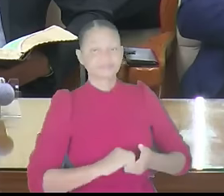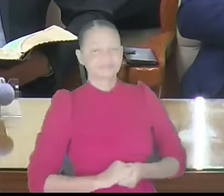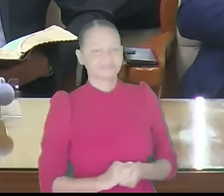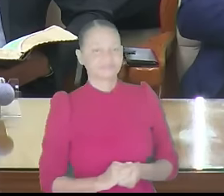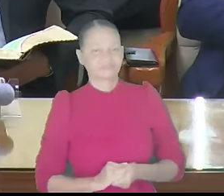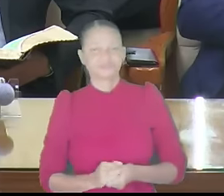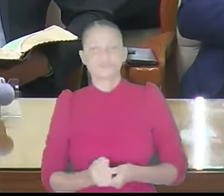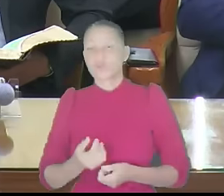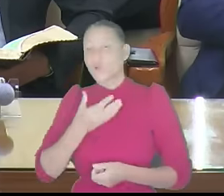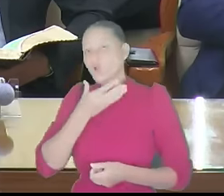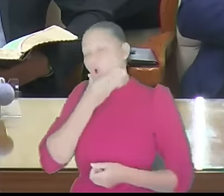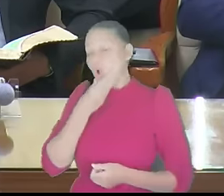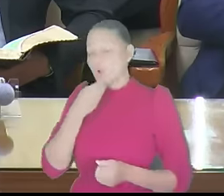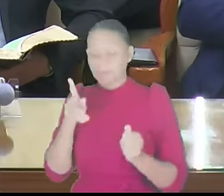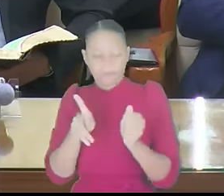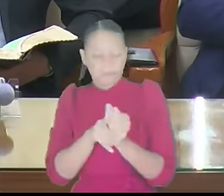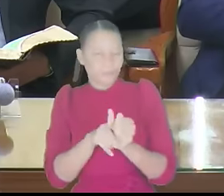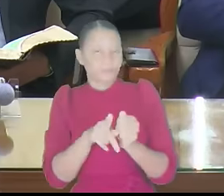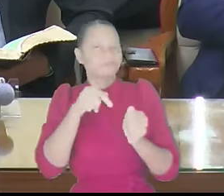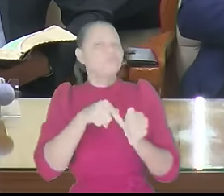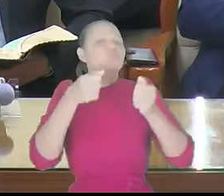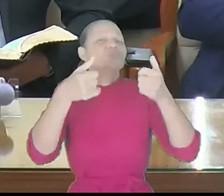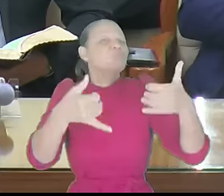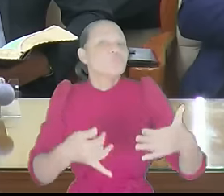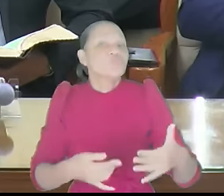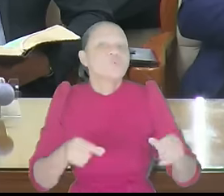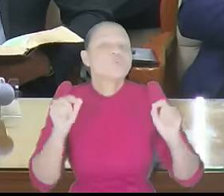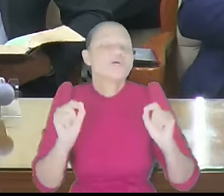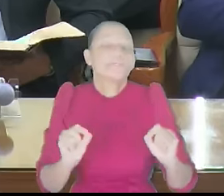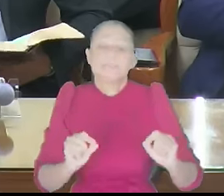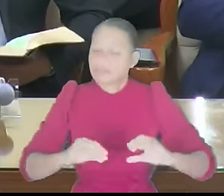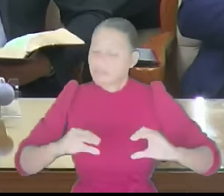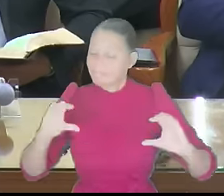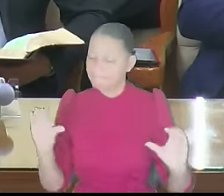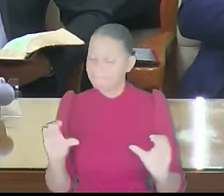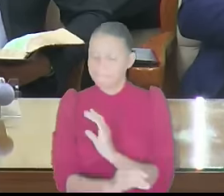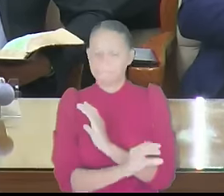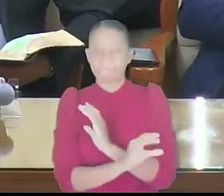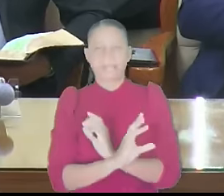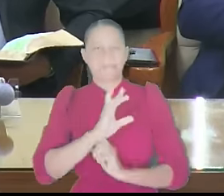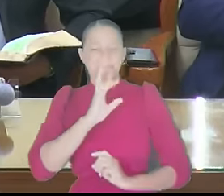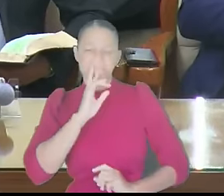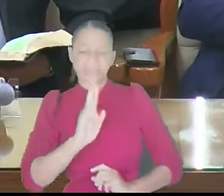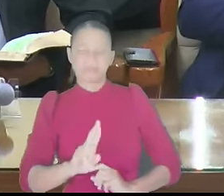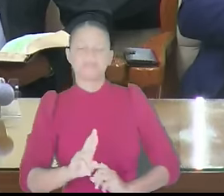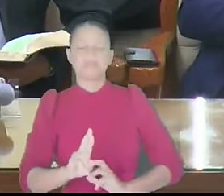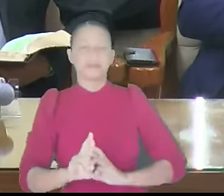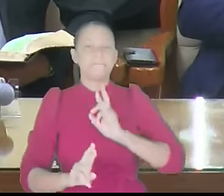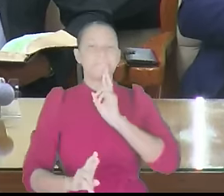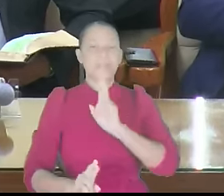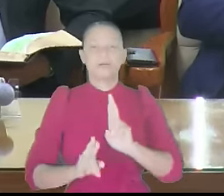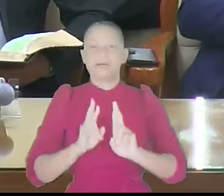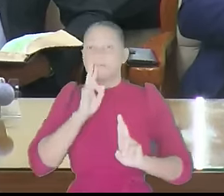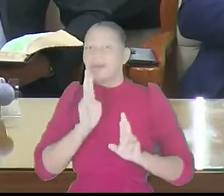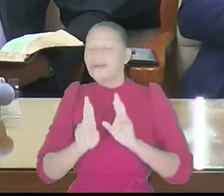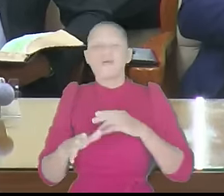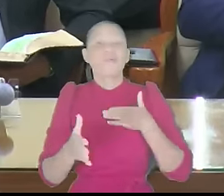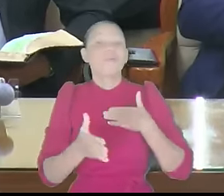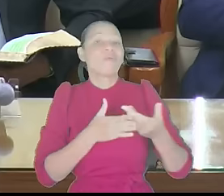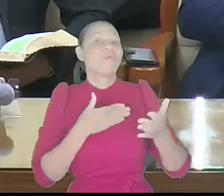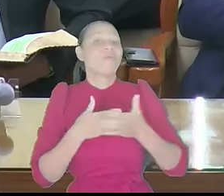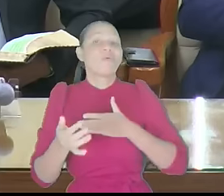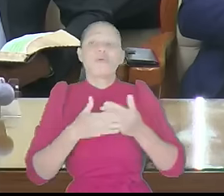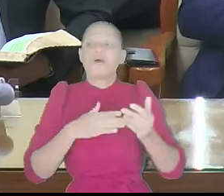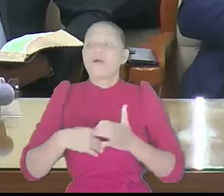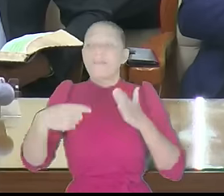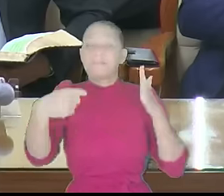Pedro disse que nós devemos estar prontos para responder a qualquer que nos perguntar